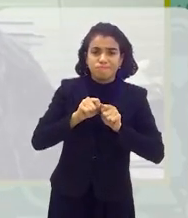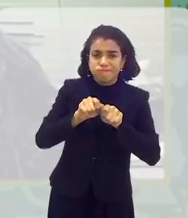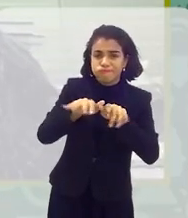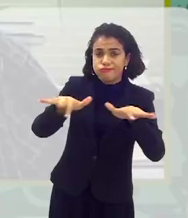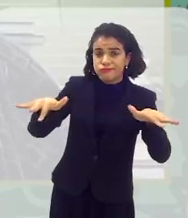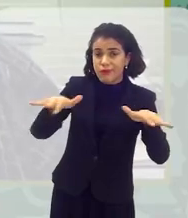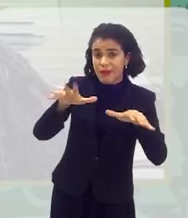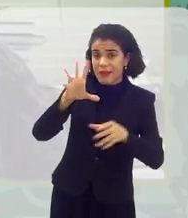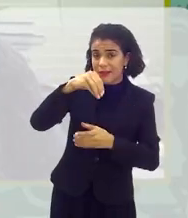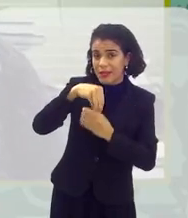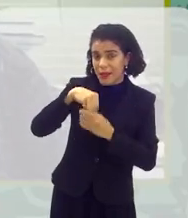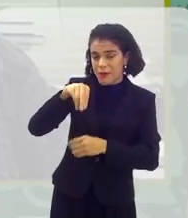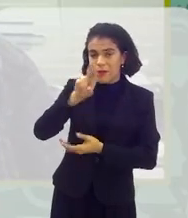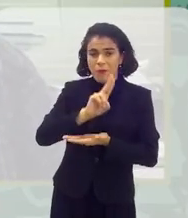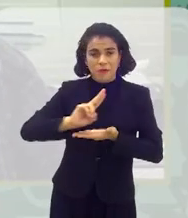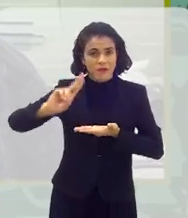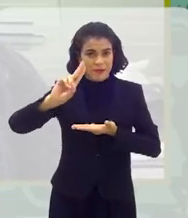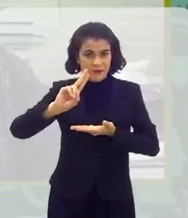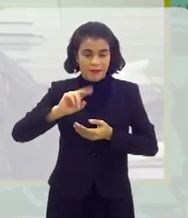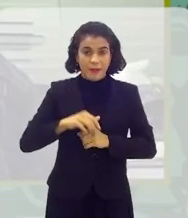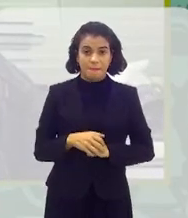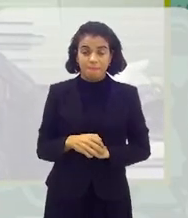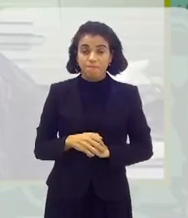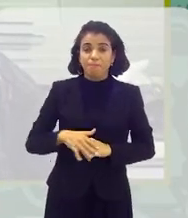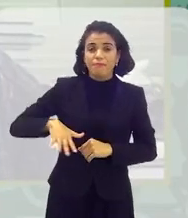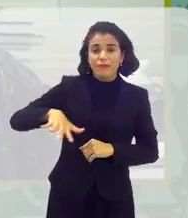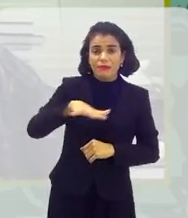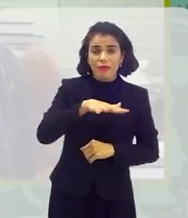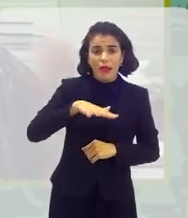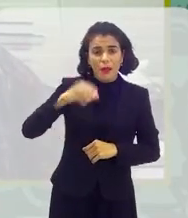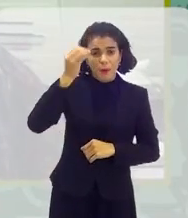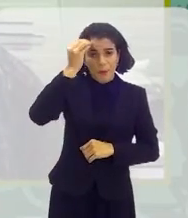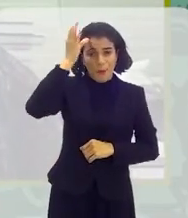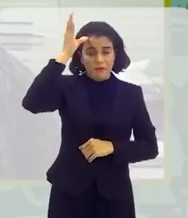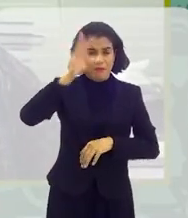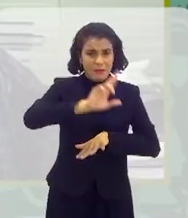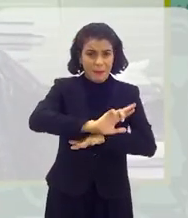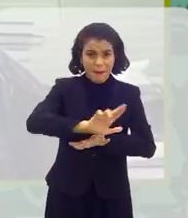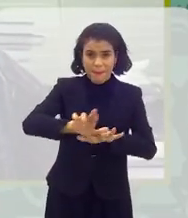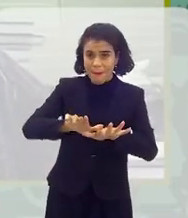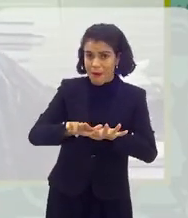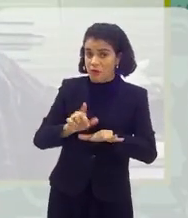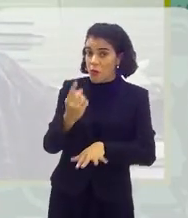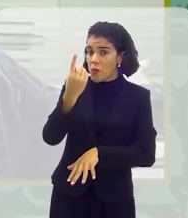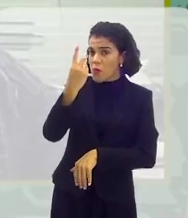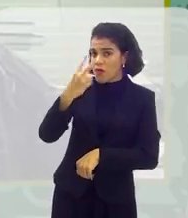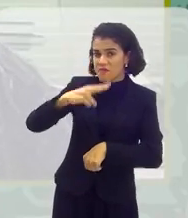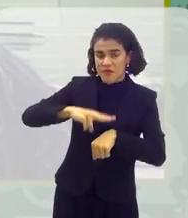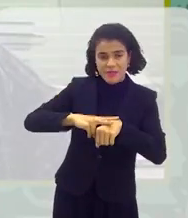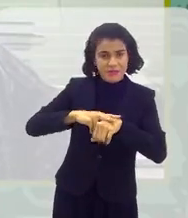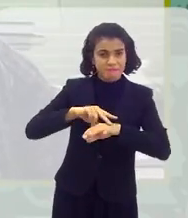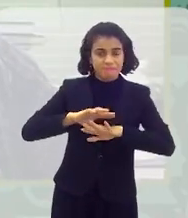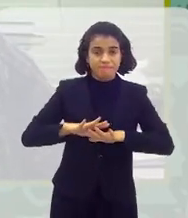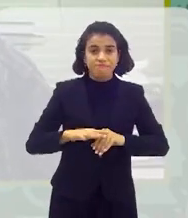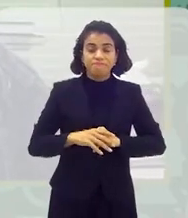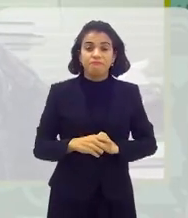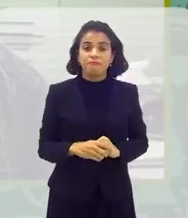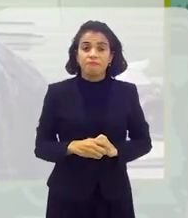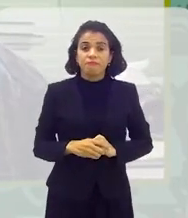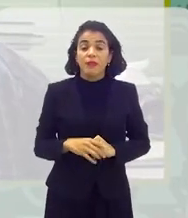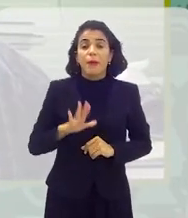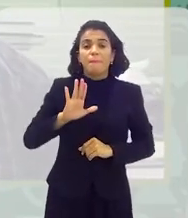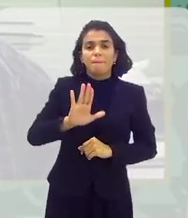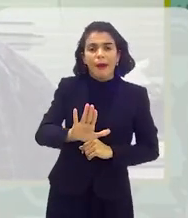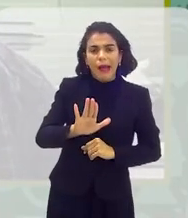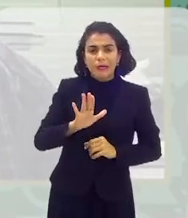Universidade pegar estudante todas as conhecimentos mas foi a única vez que aconteceu isso não conheço outro iniciativas parecidos